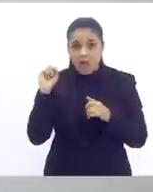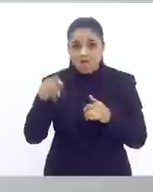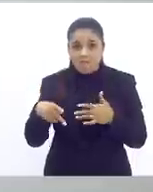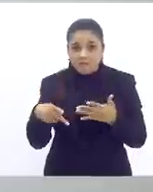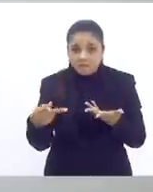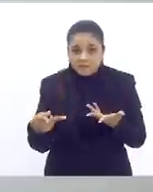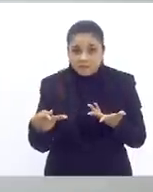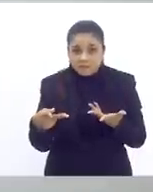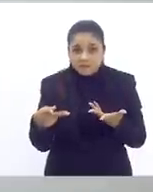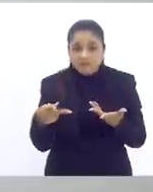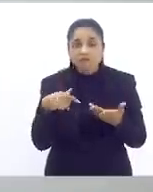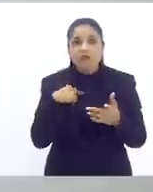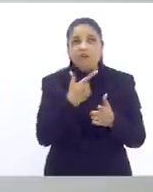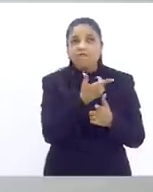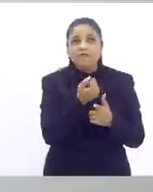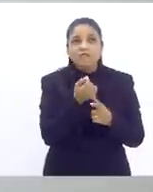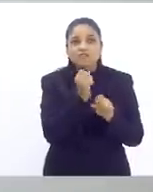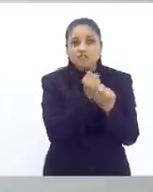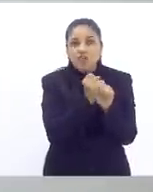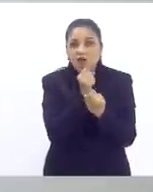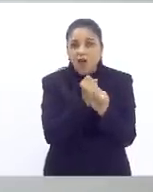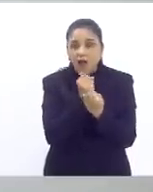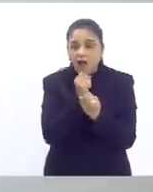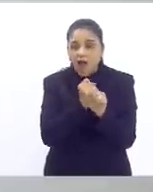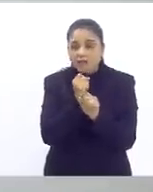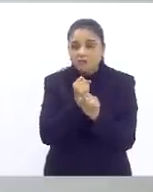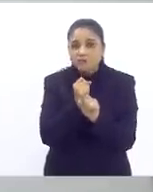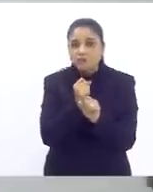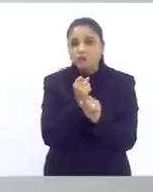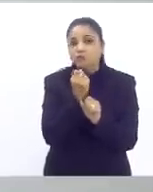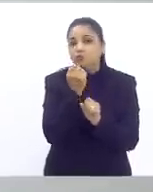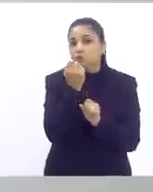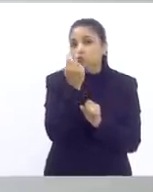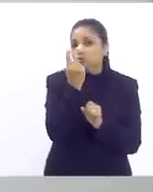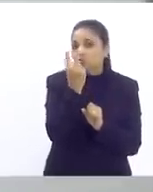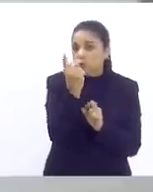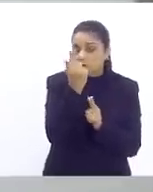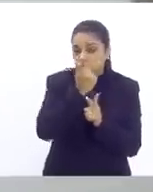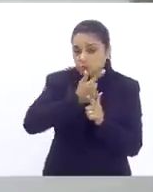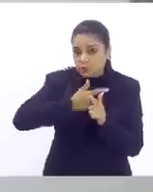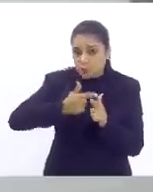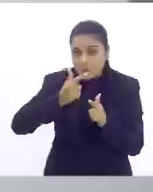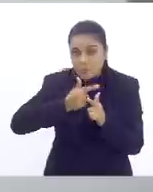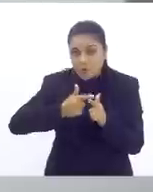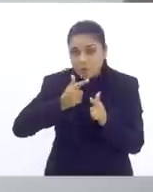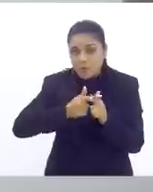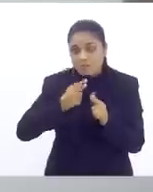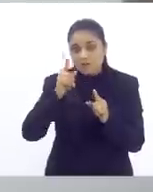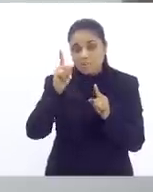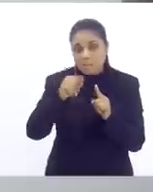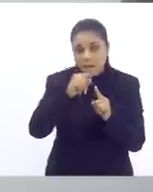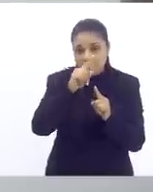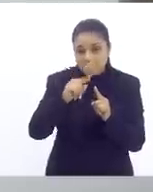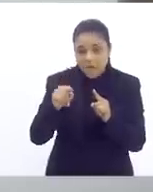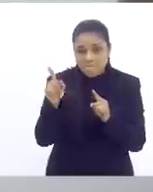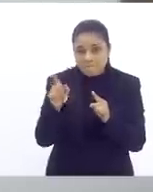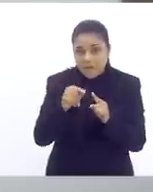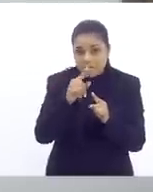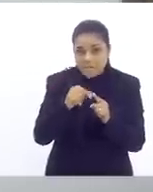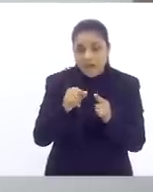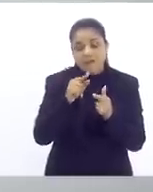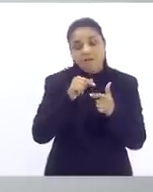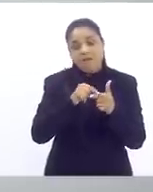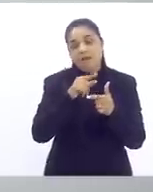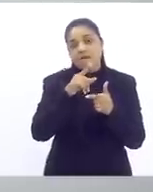nos últimos 20 anos é pelo menos duas grandes questões que levaram a extinção de vários cargos primeira questão da